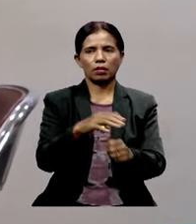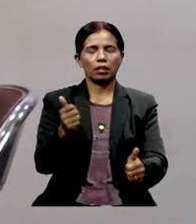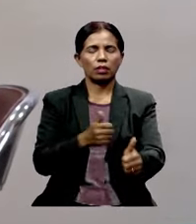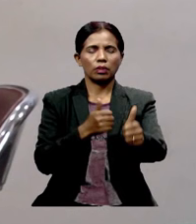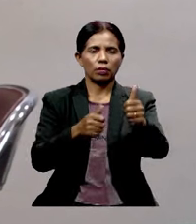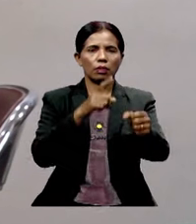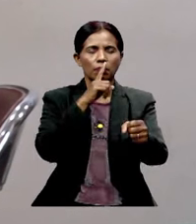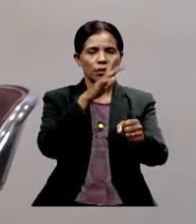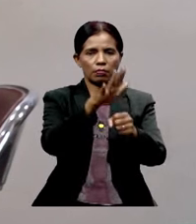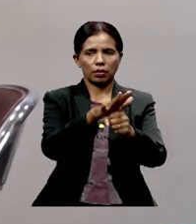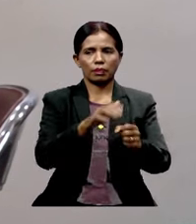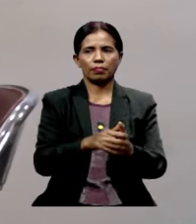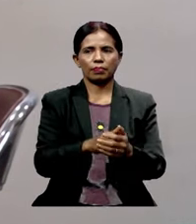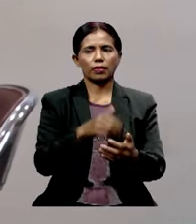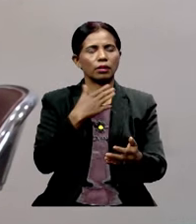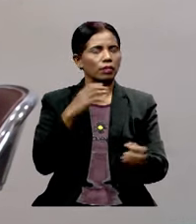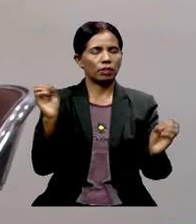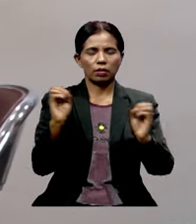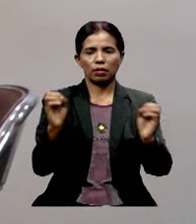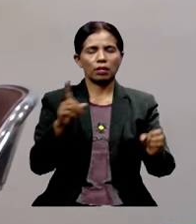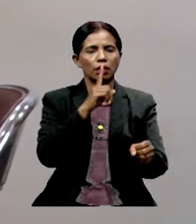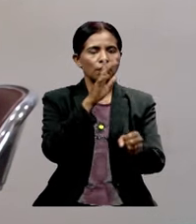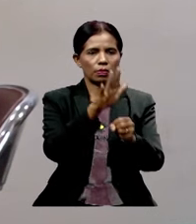juramento né por dia que ele liga né